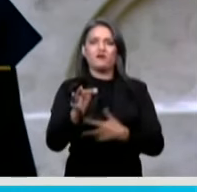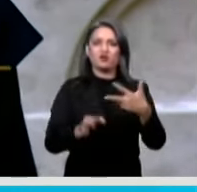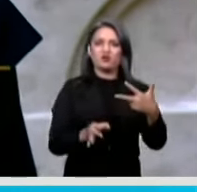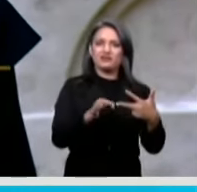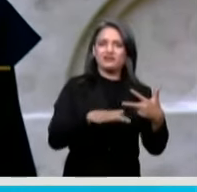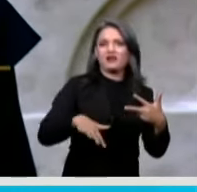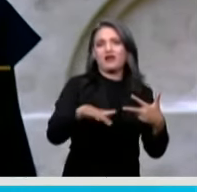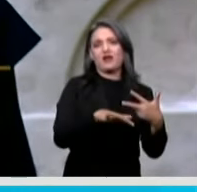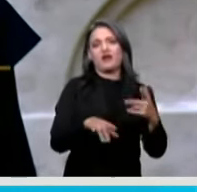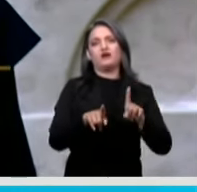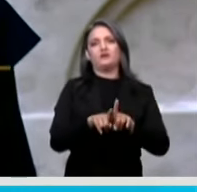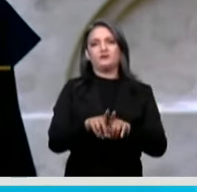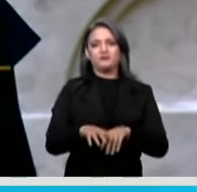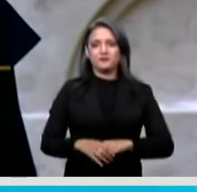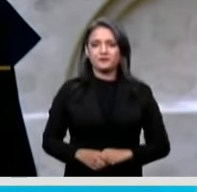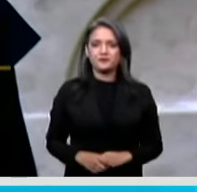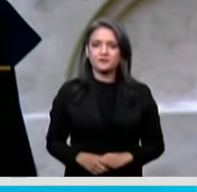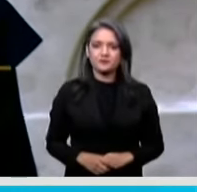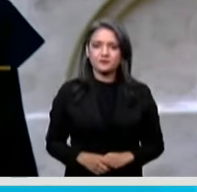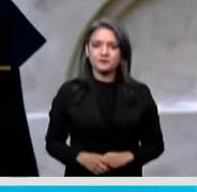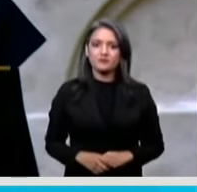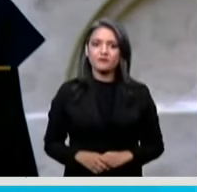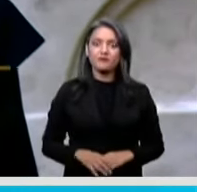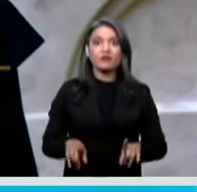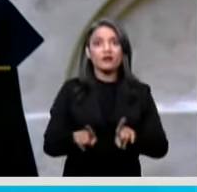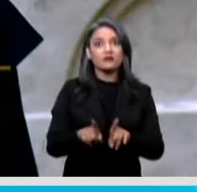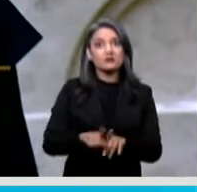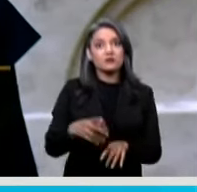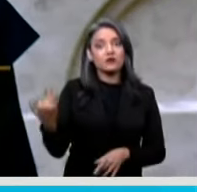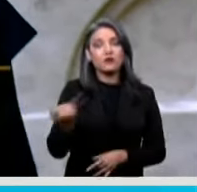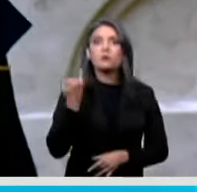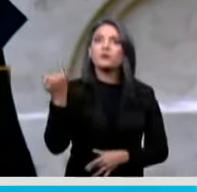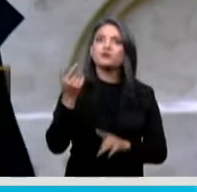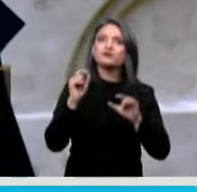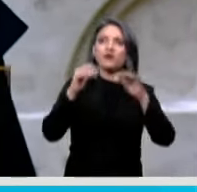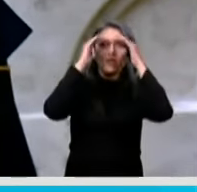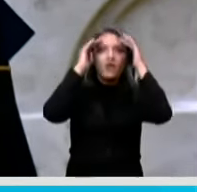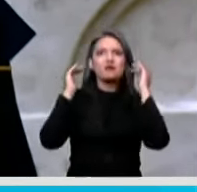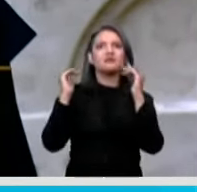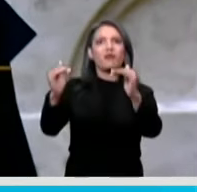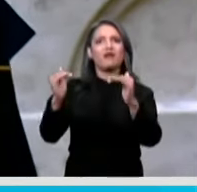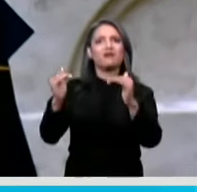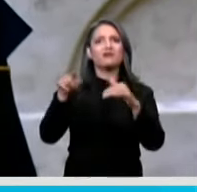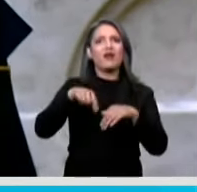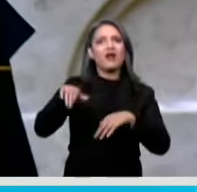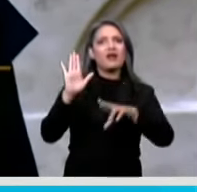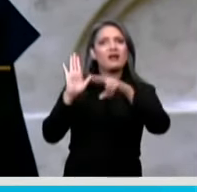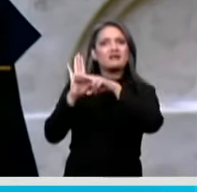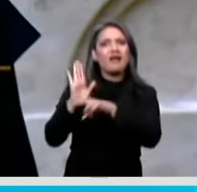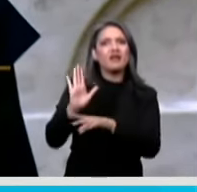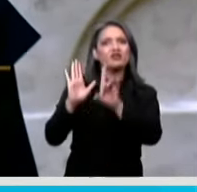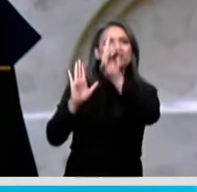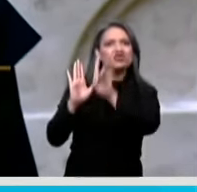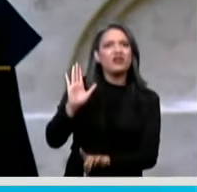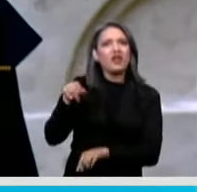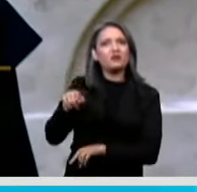esse discurso de reabertura dos trabalhos do supremo do ministro Barroso Leandro acho muito valoroso também a iniciativa eh da